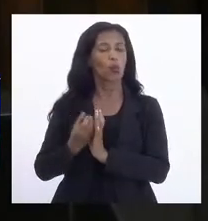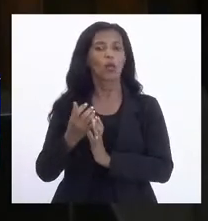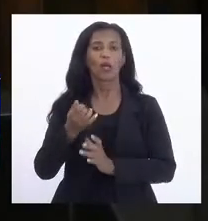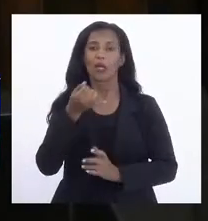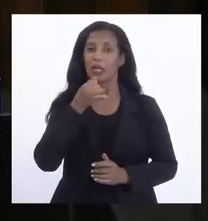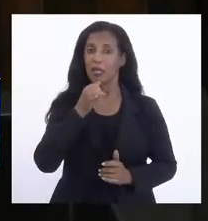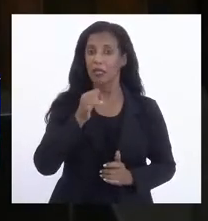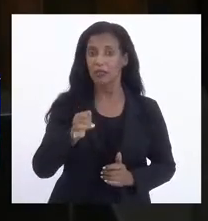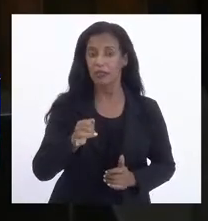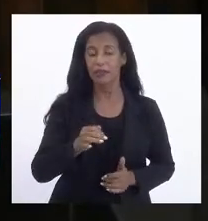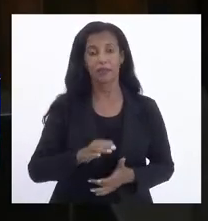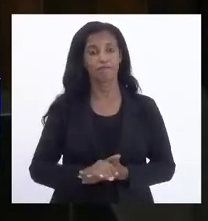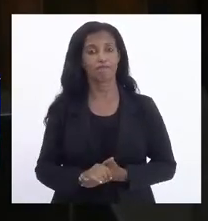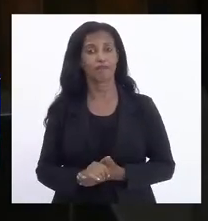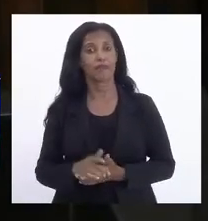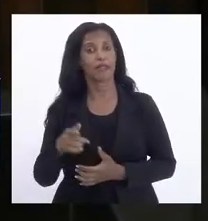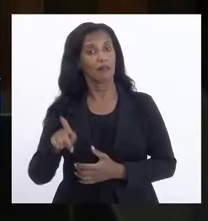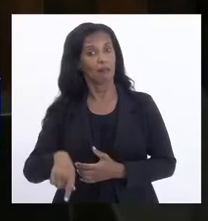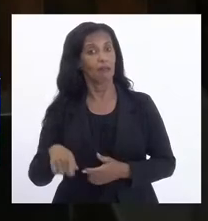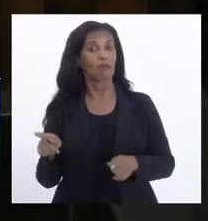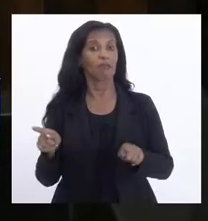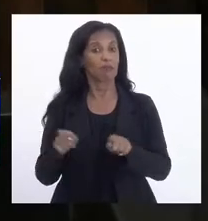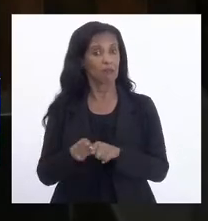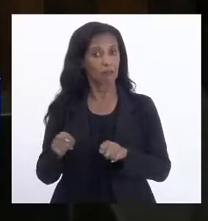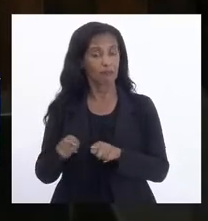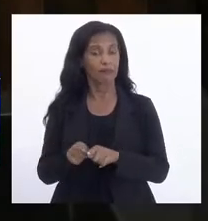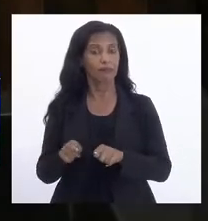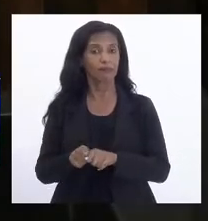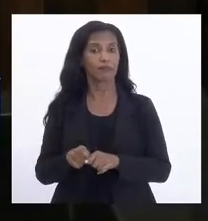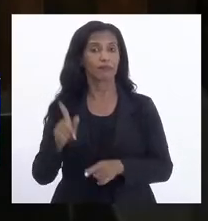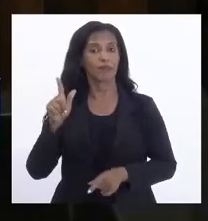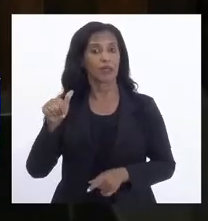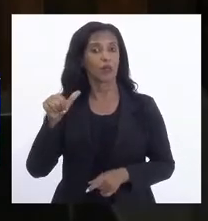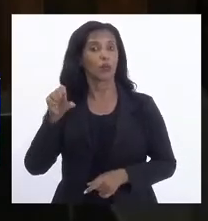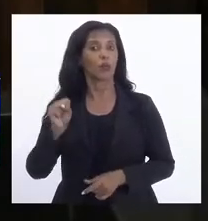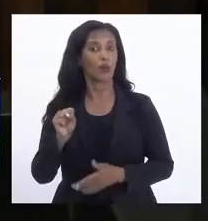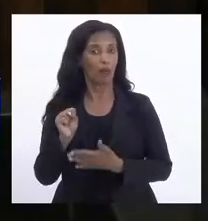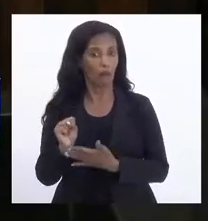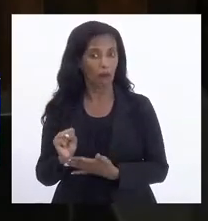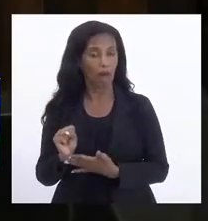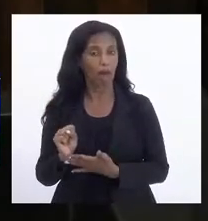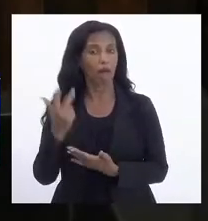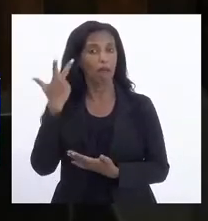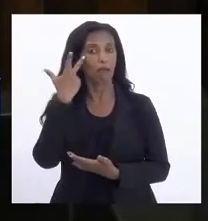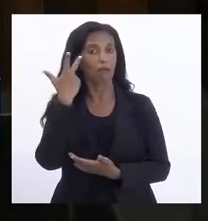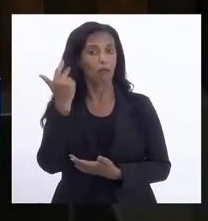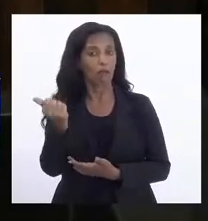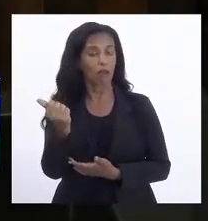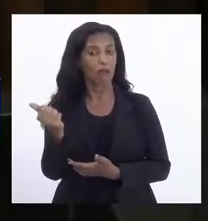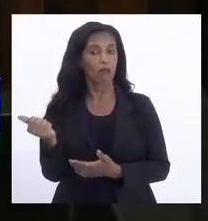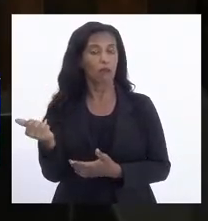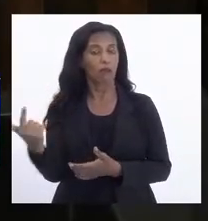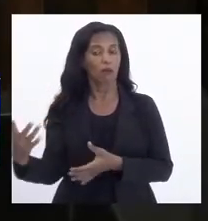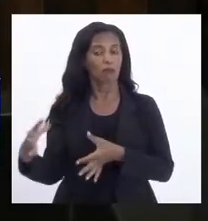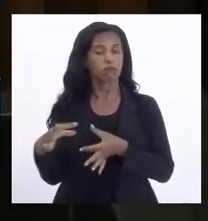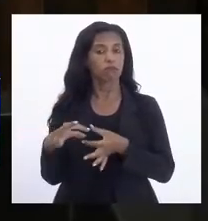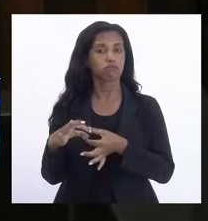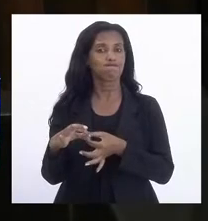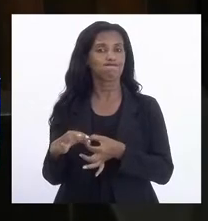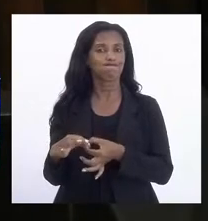energia e é também o gás natural veicular,